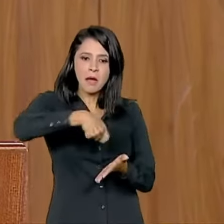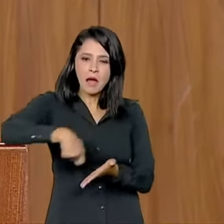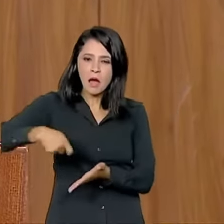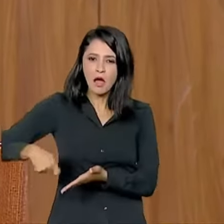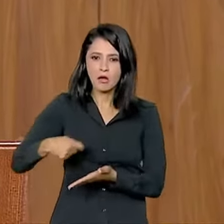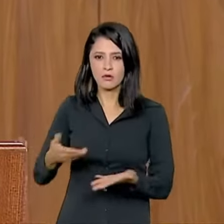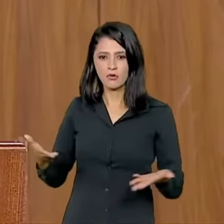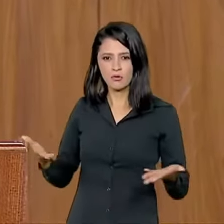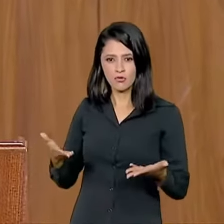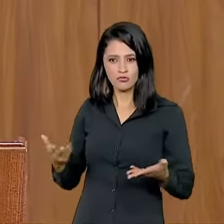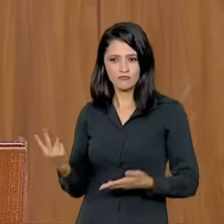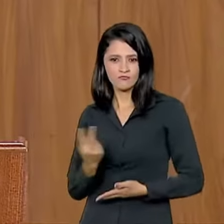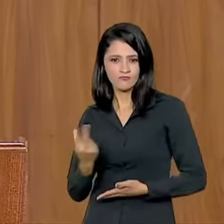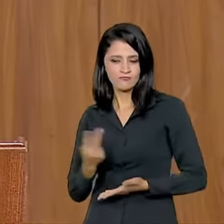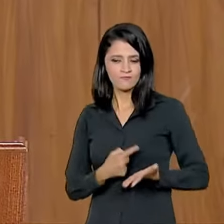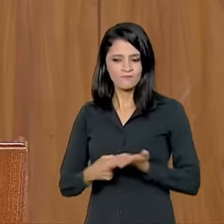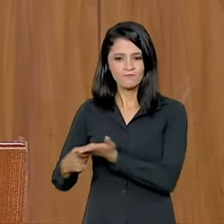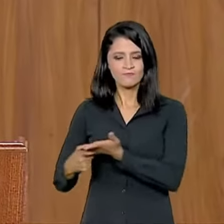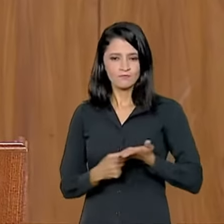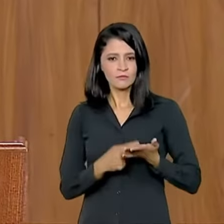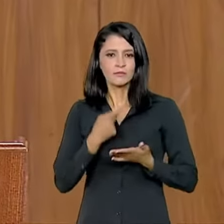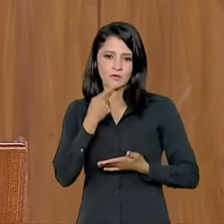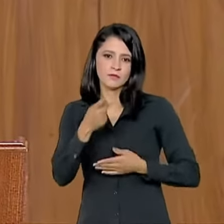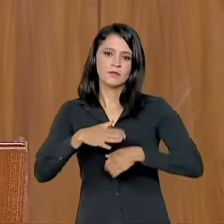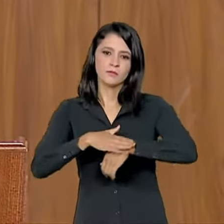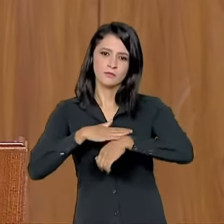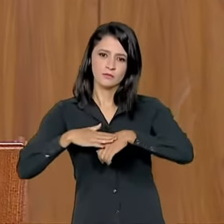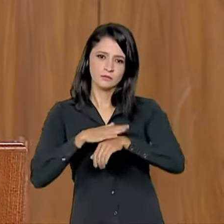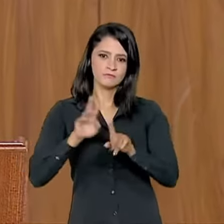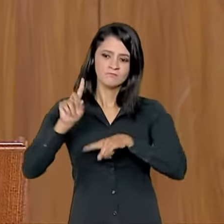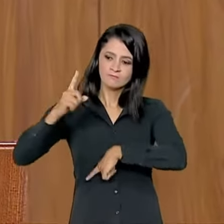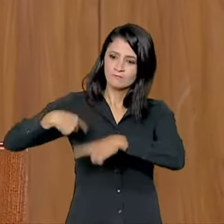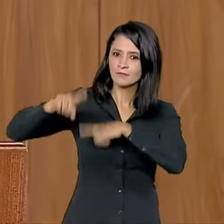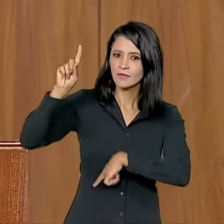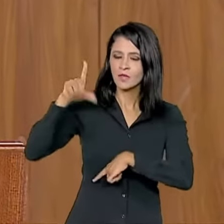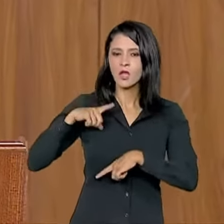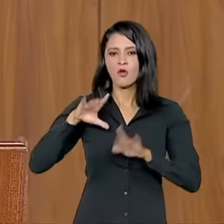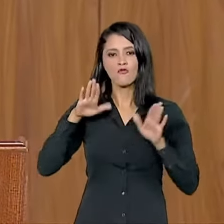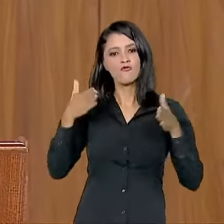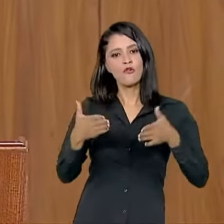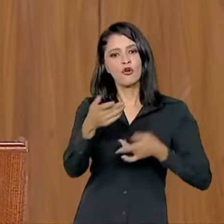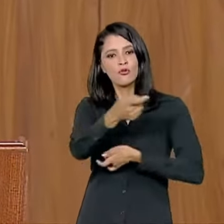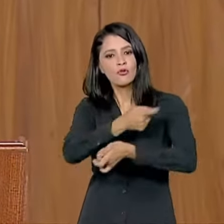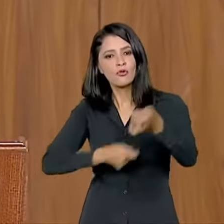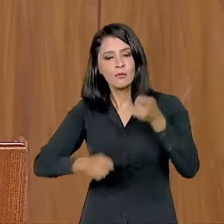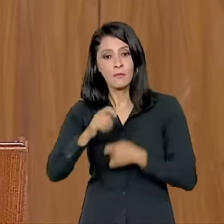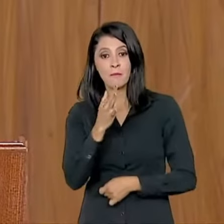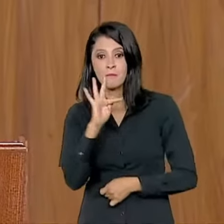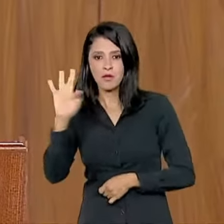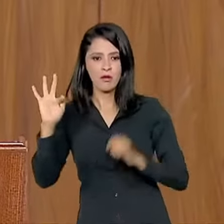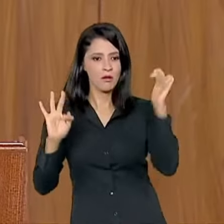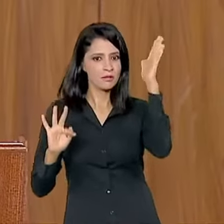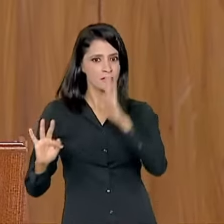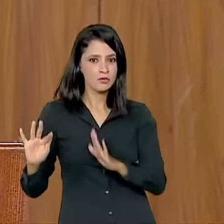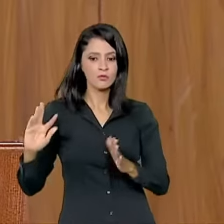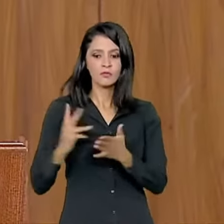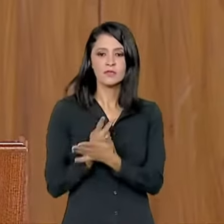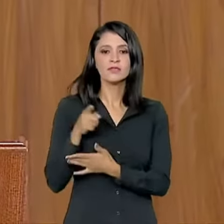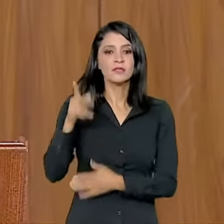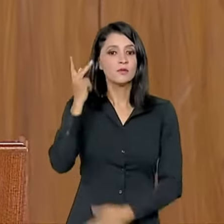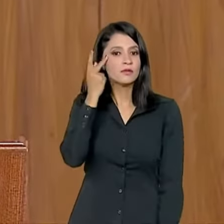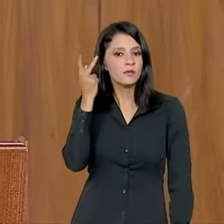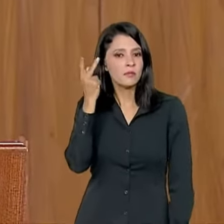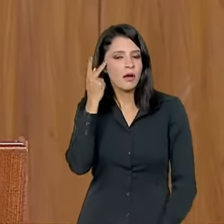hoje. Conversamos sobre o sucesso do Fórum Econômico Brasil-França, realizado em São Paulo, e que não